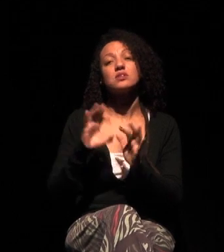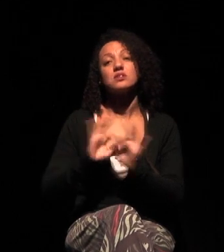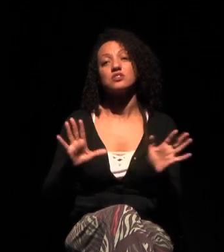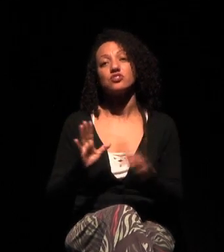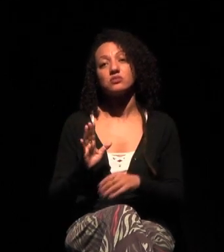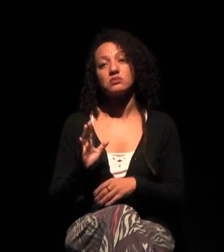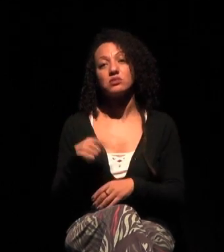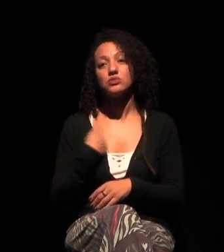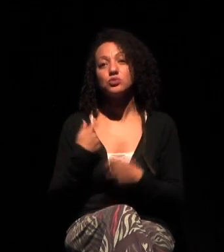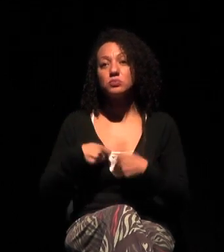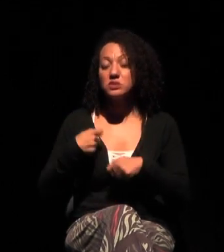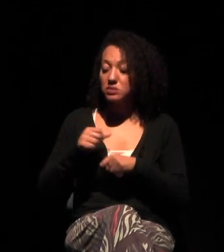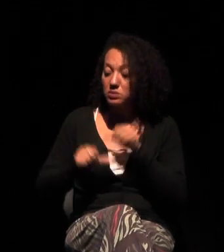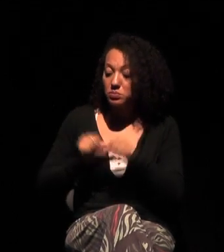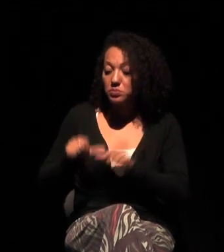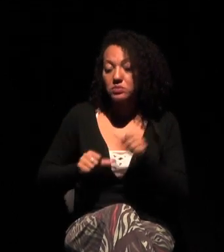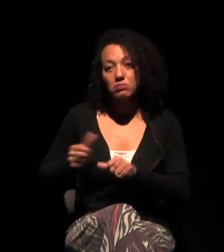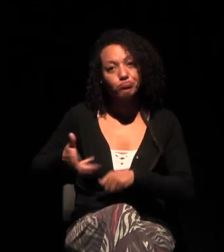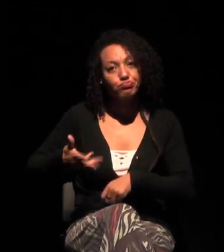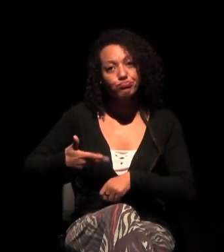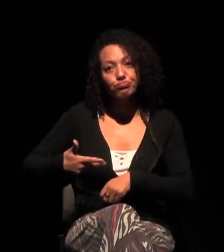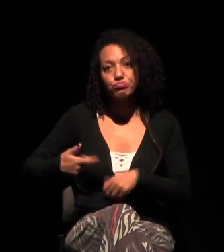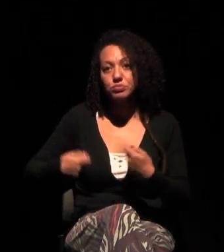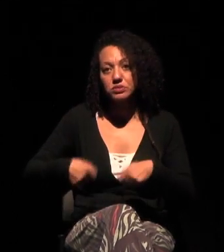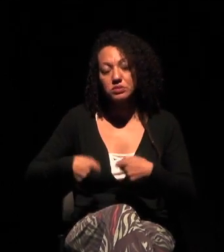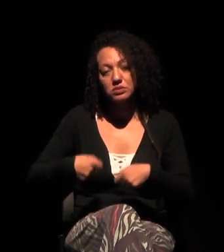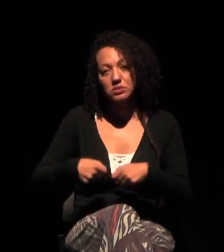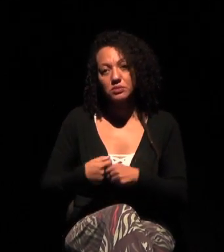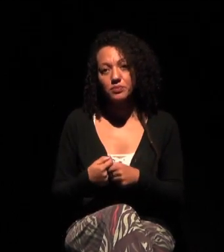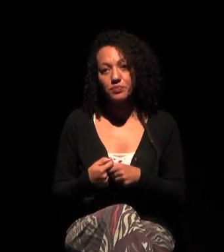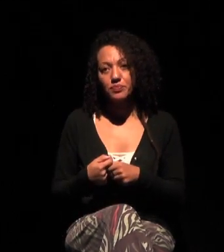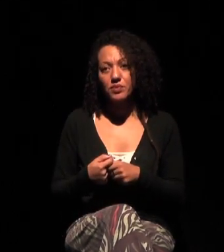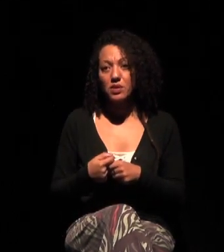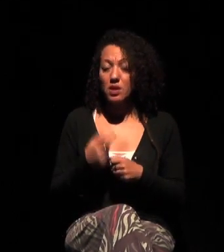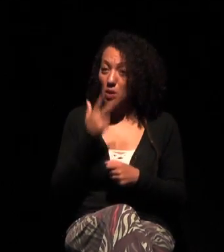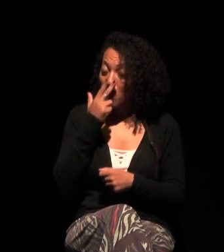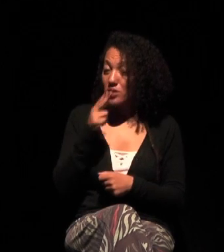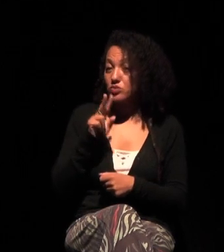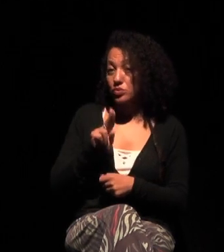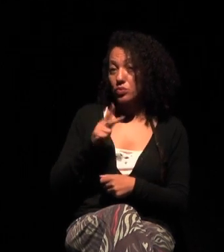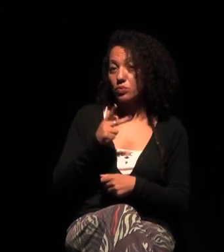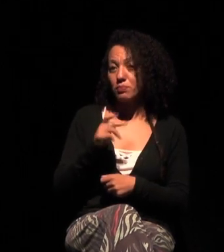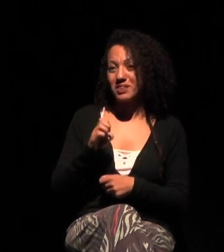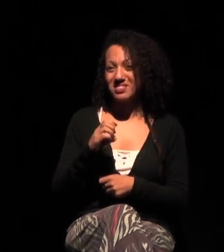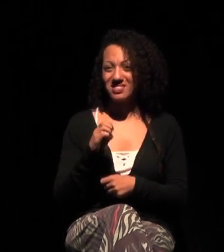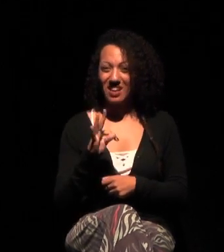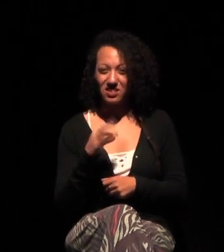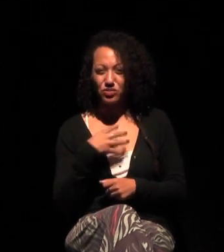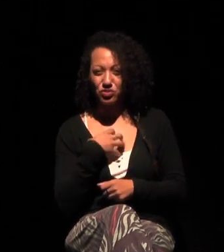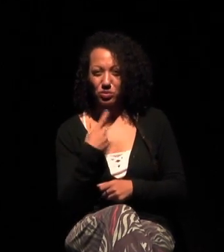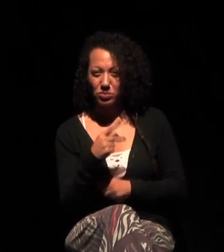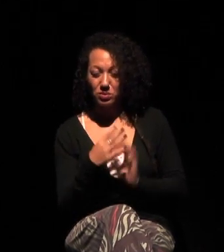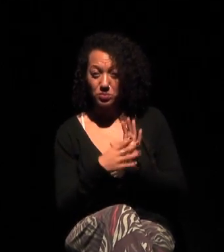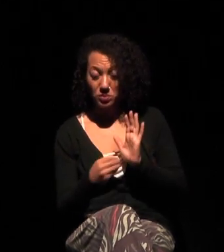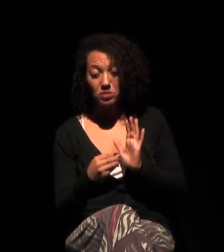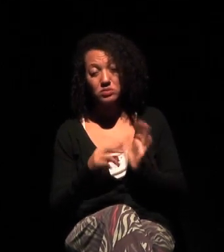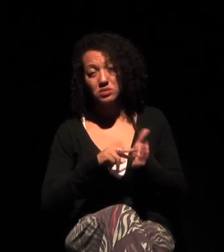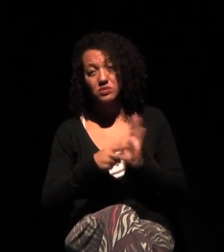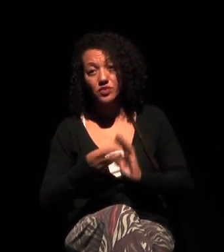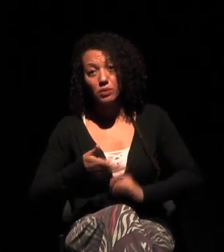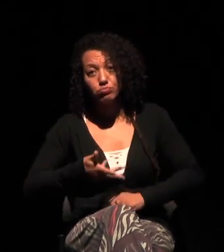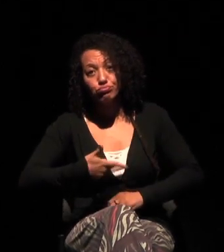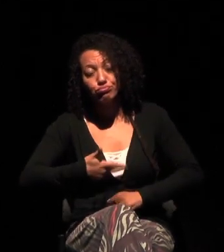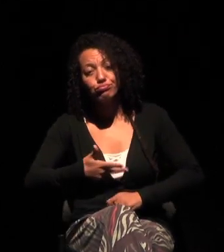e eu acho que o modelo que é optar aqui usa é uma celebração talvez uma aceleração exponencial como aquela que foi